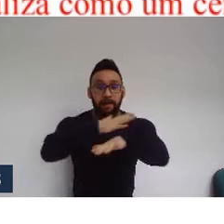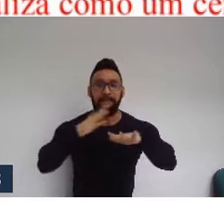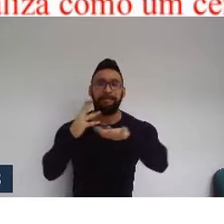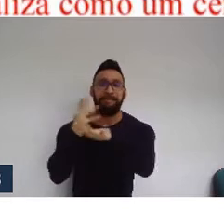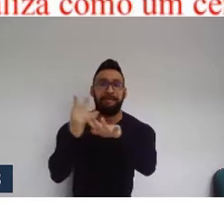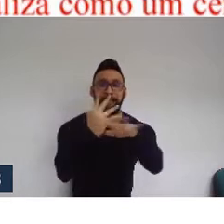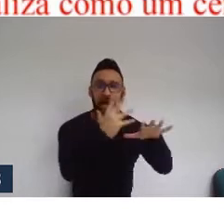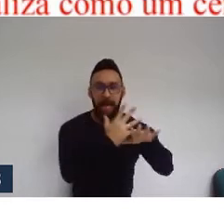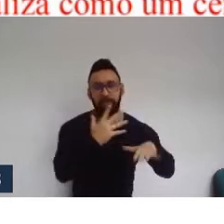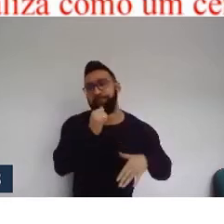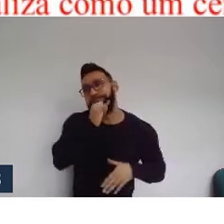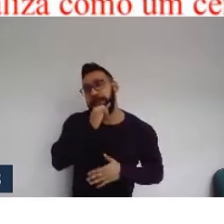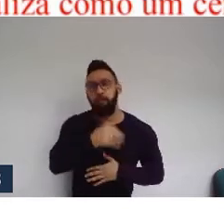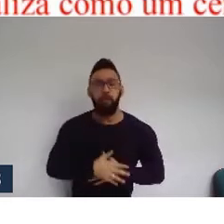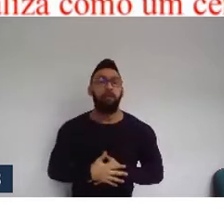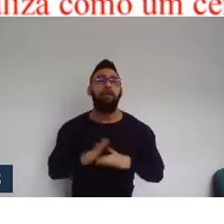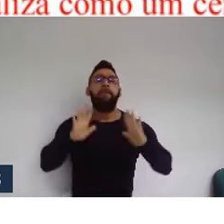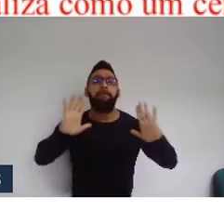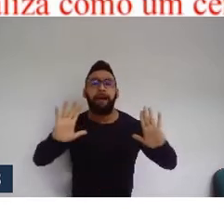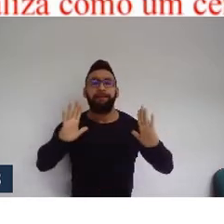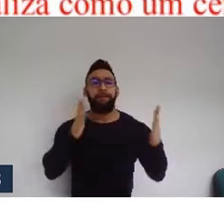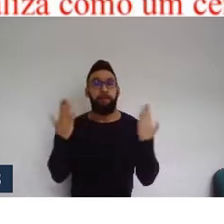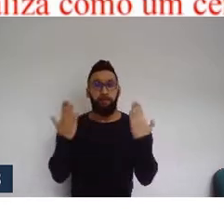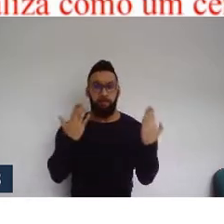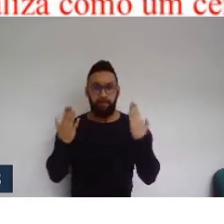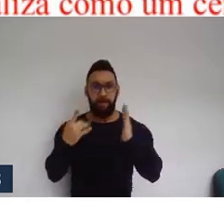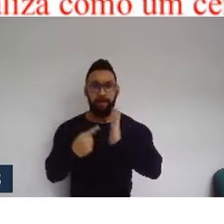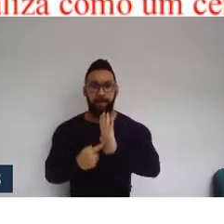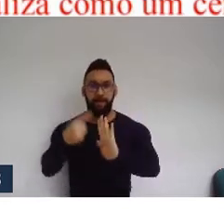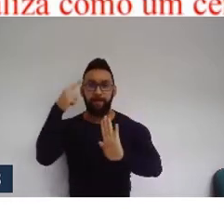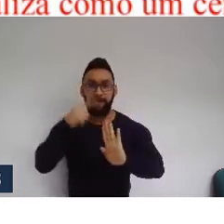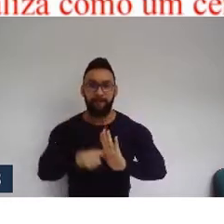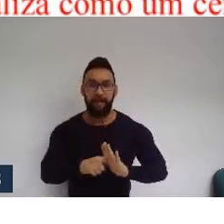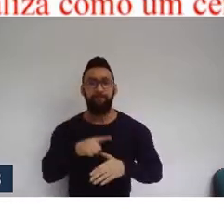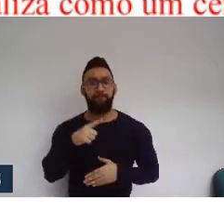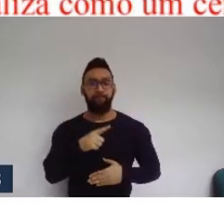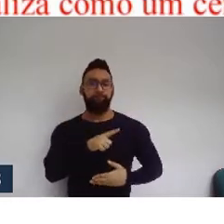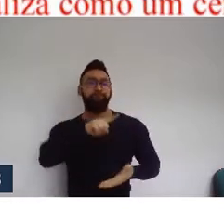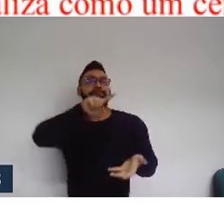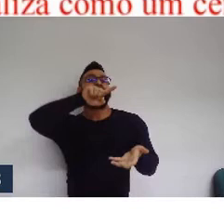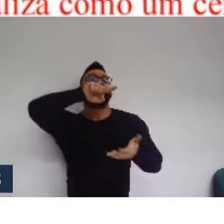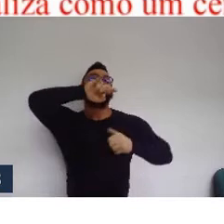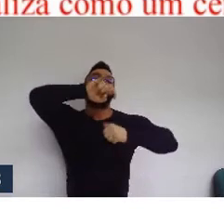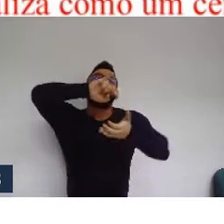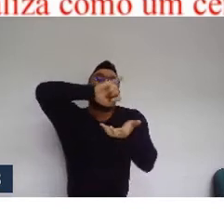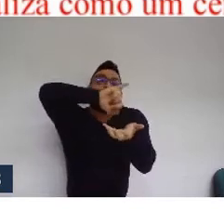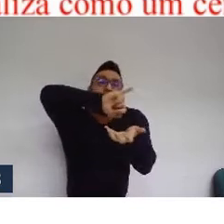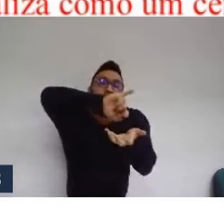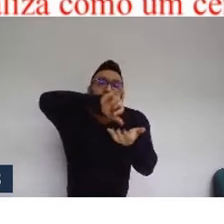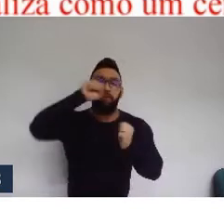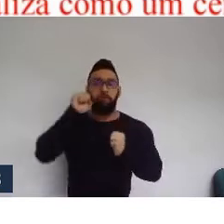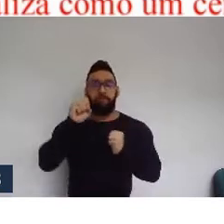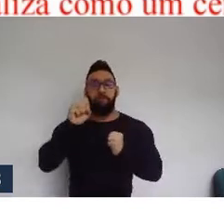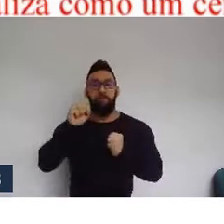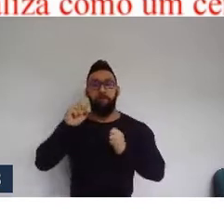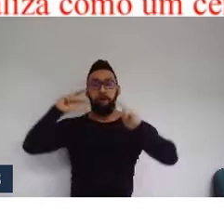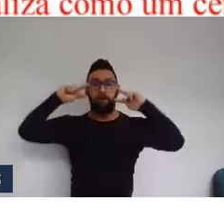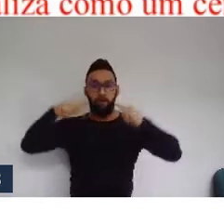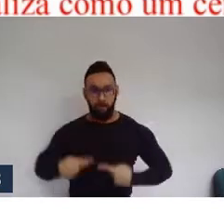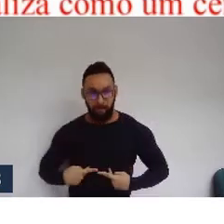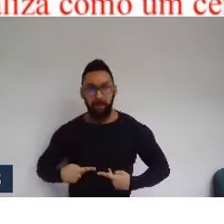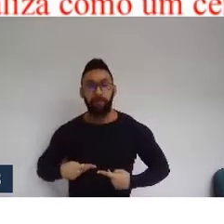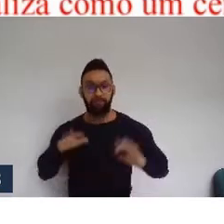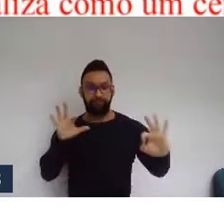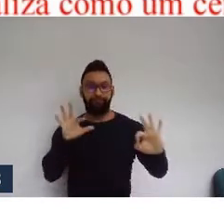problemas entre o capital e o ser humano, a pessoa na cidade, né? Berlan